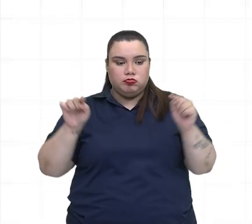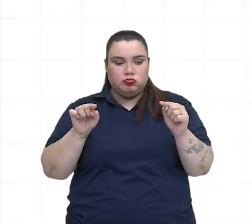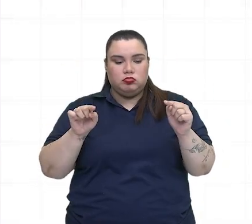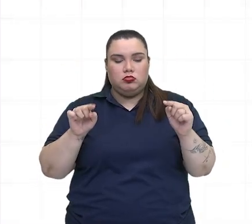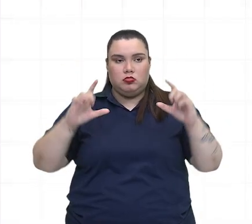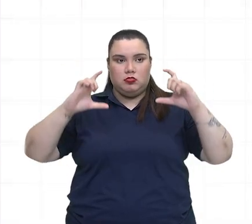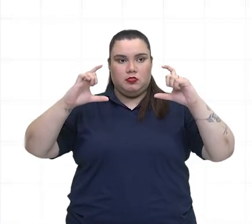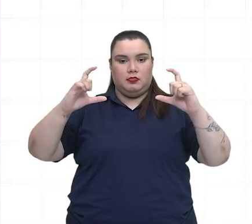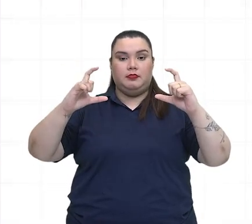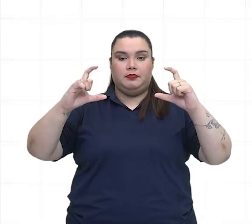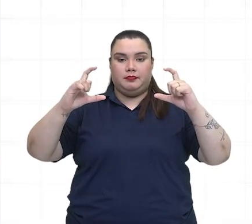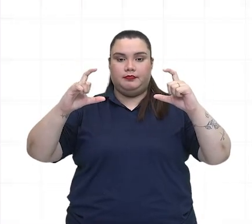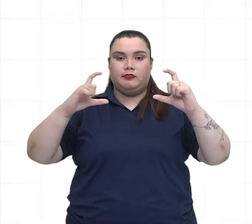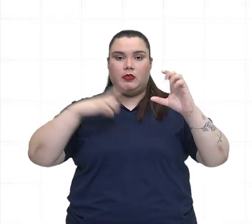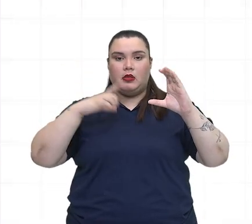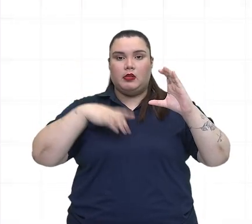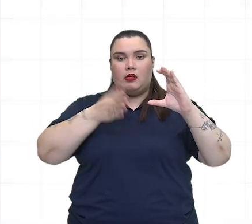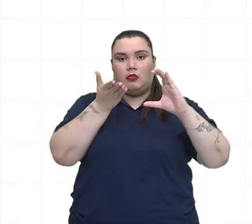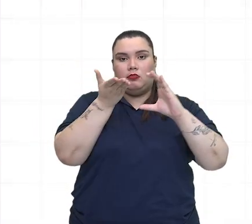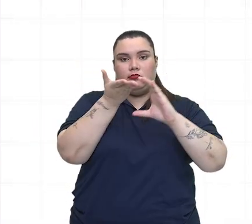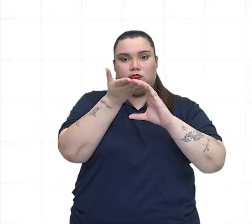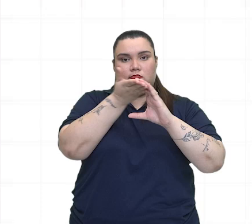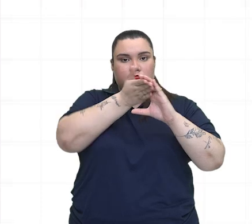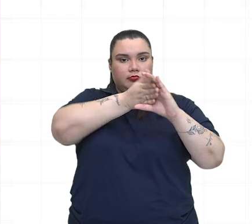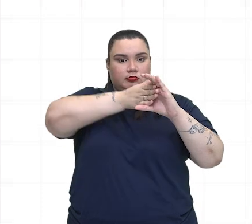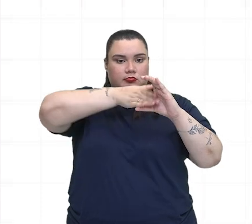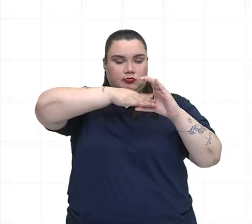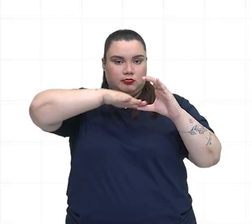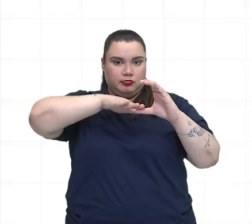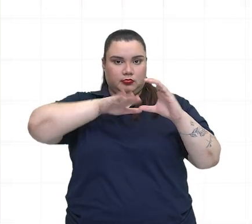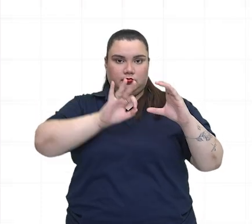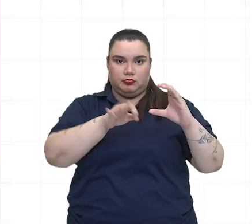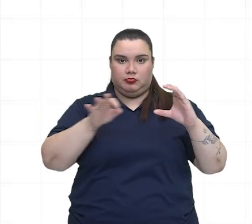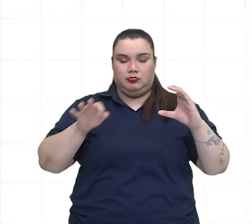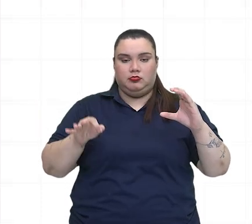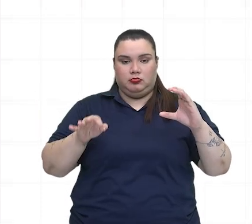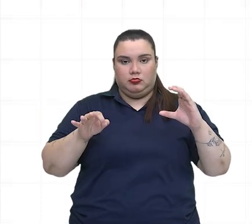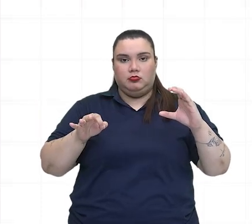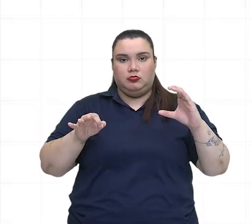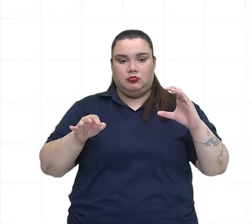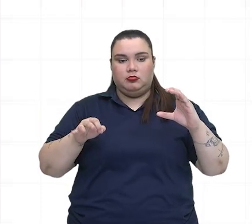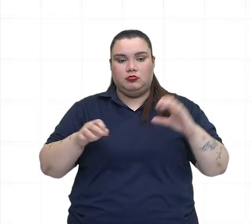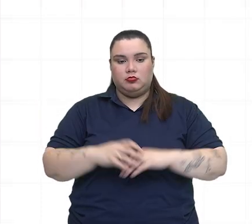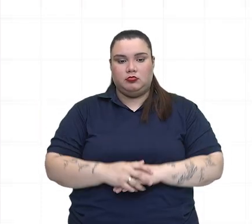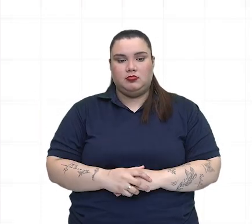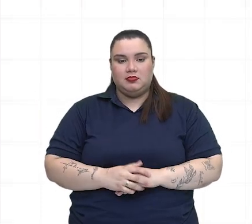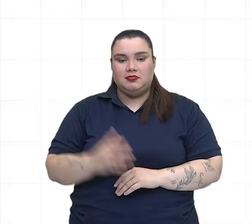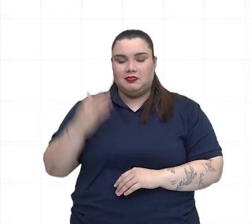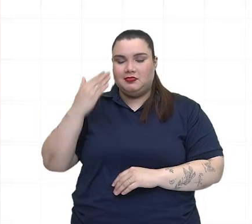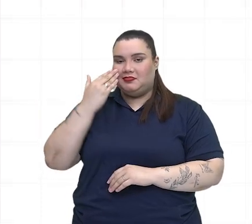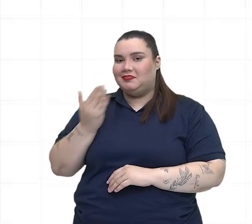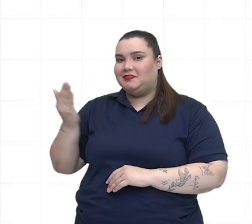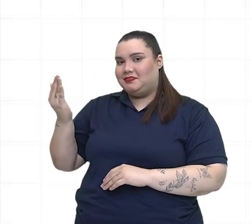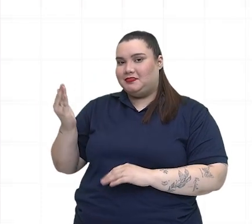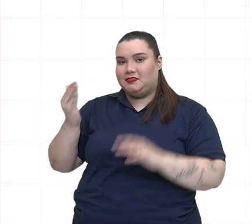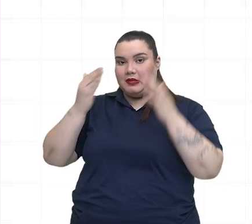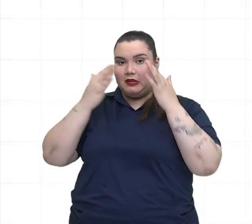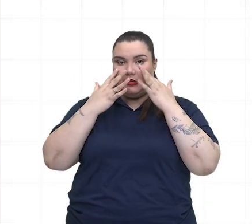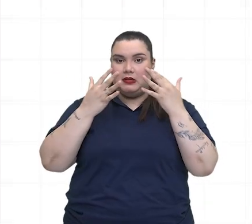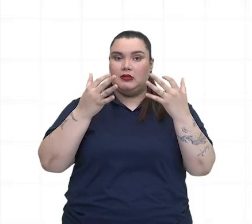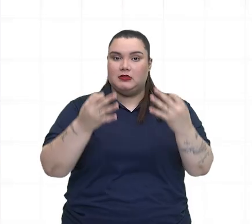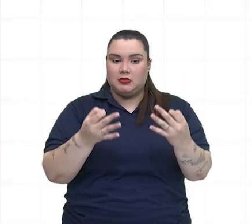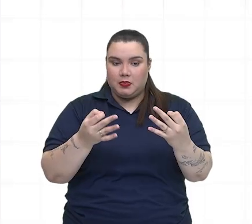cantos arredondados, olha lá, tá aqui esse retângulo, ó o olho aqui, meu